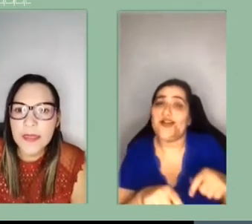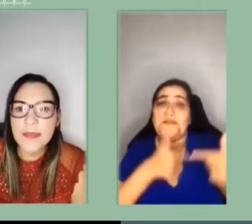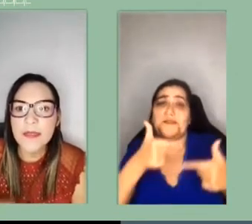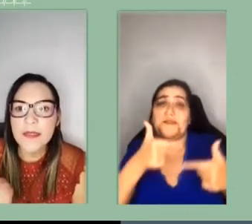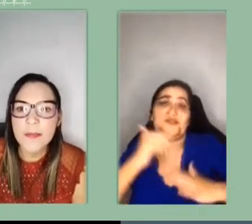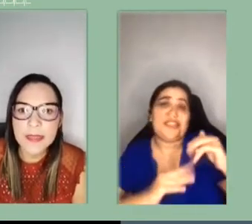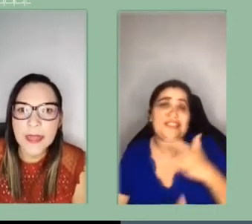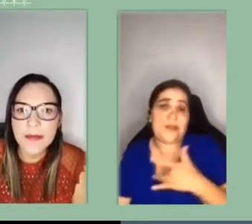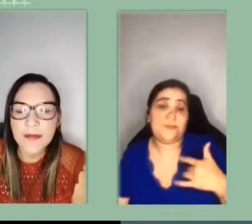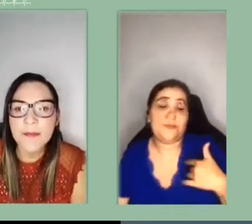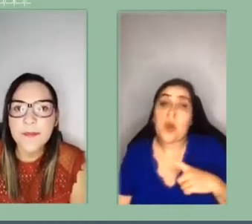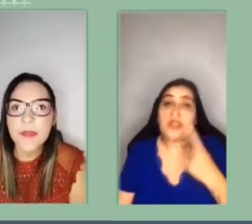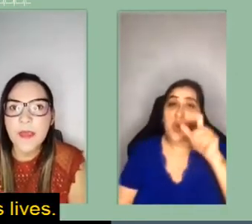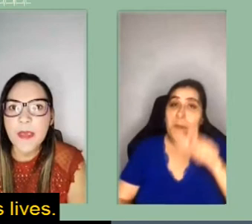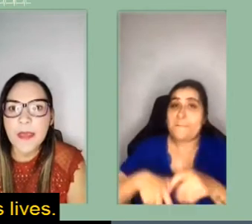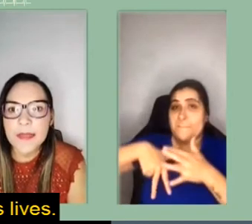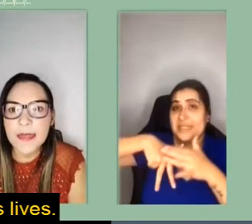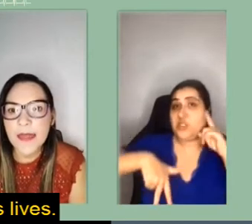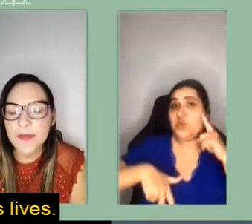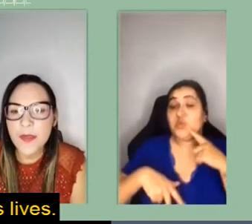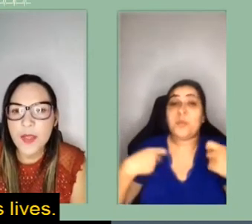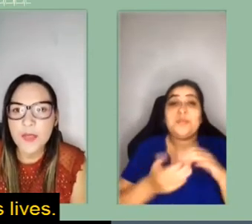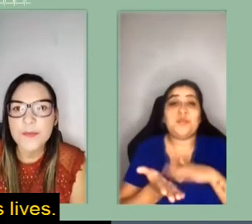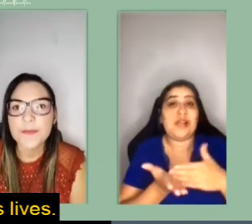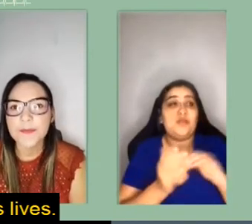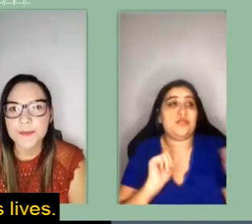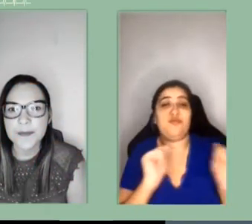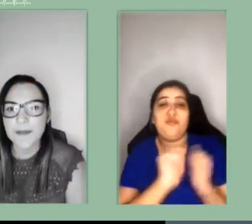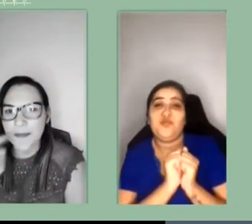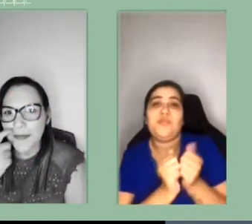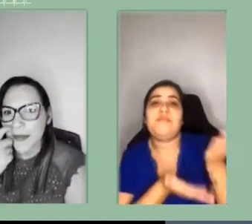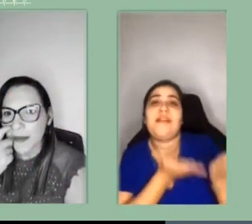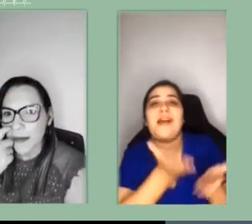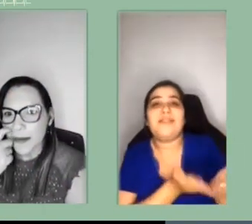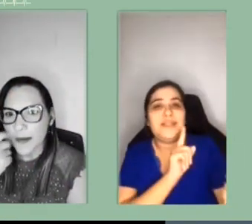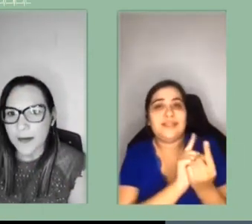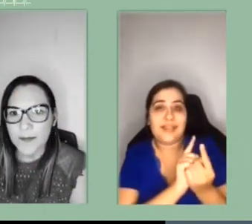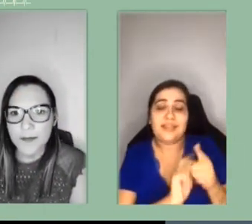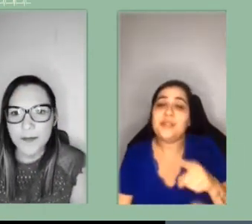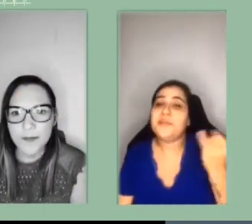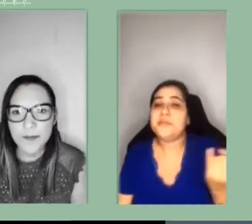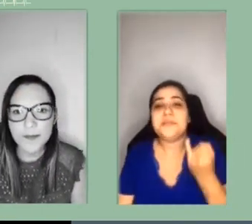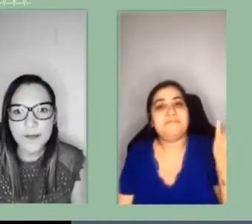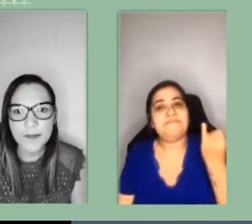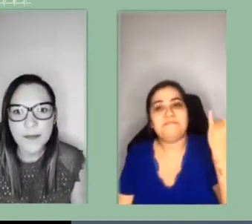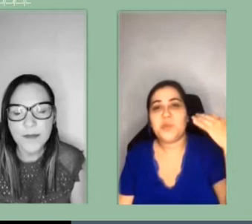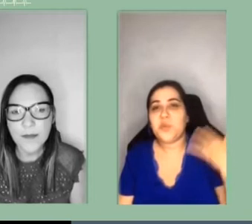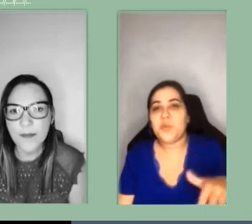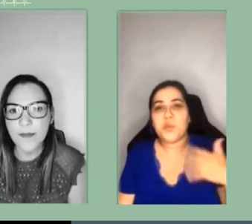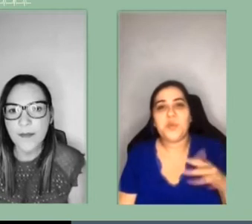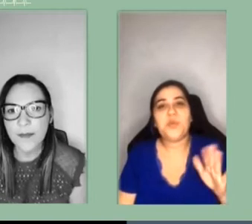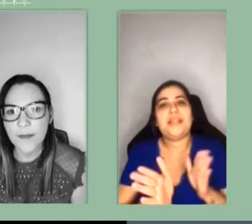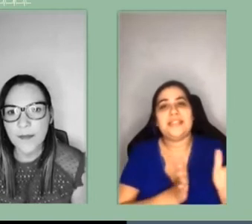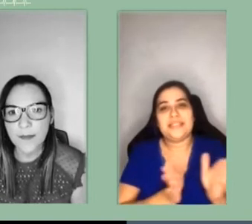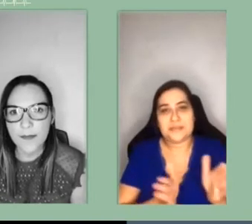importância essa acessibilidade, né? Nas lives. Muito importante. A gente compartilhar a informação,